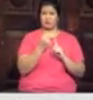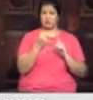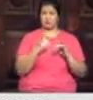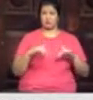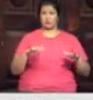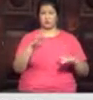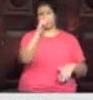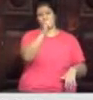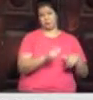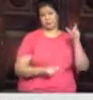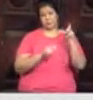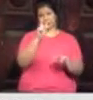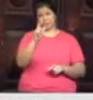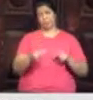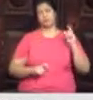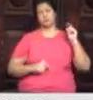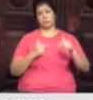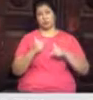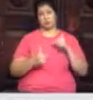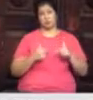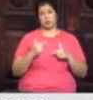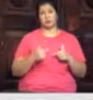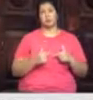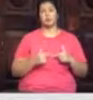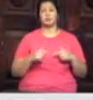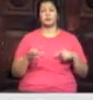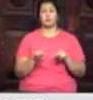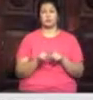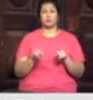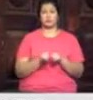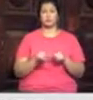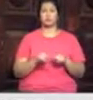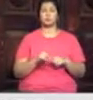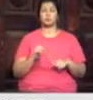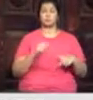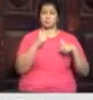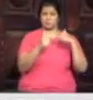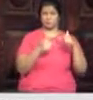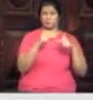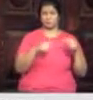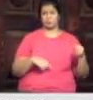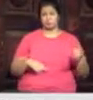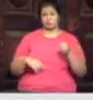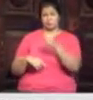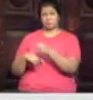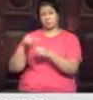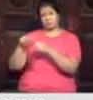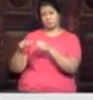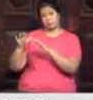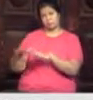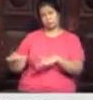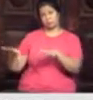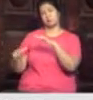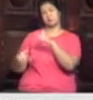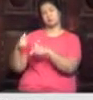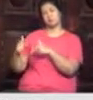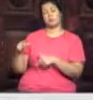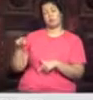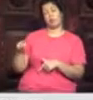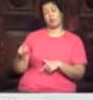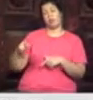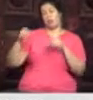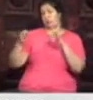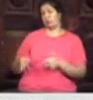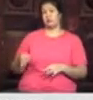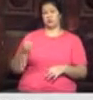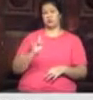trabalhadores. Ao invés da prometida organização dos trabalhadores no local de trabalho, a regulamentação proposta não garante a participação